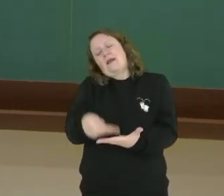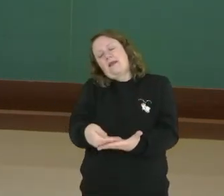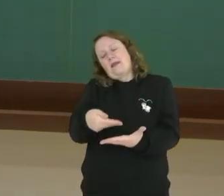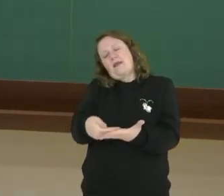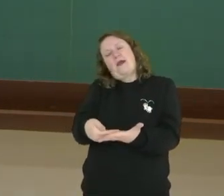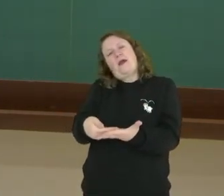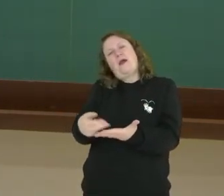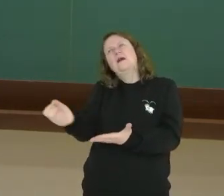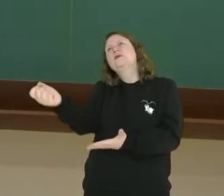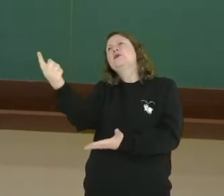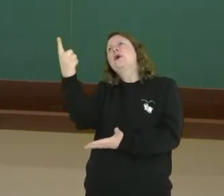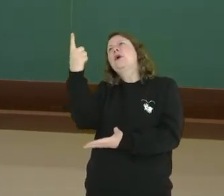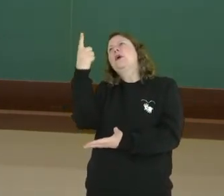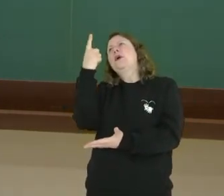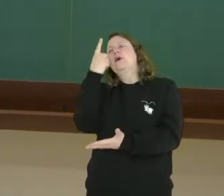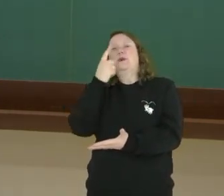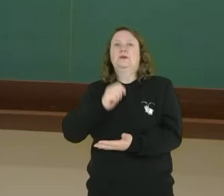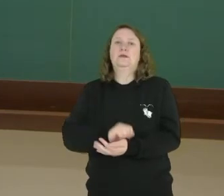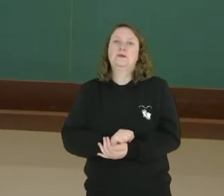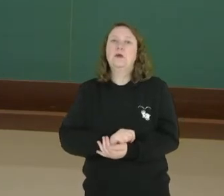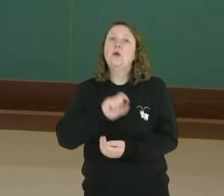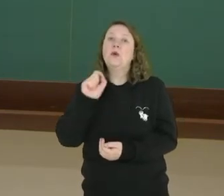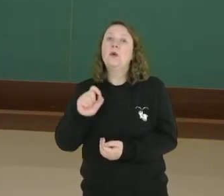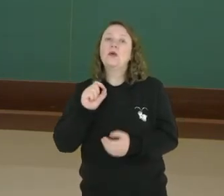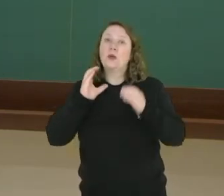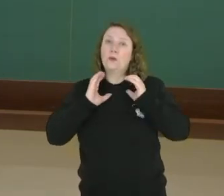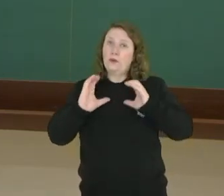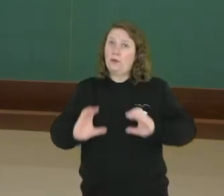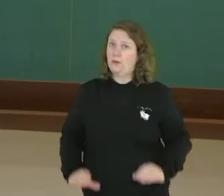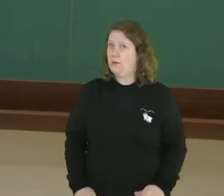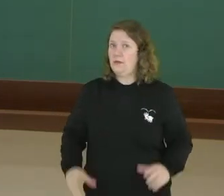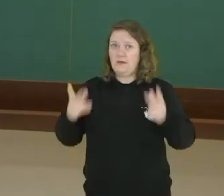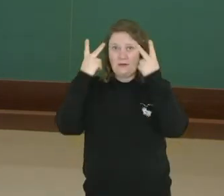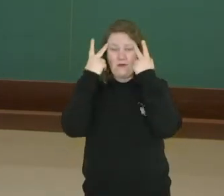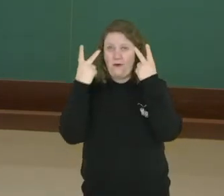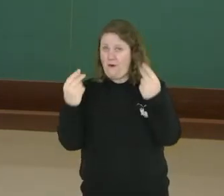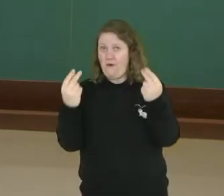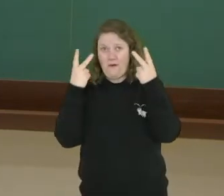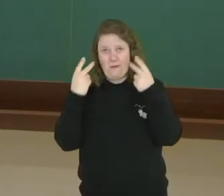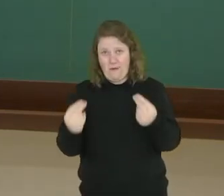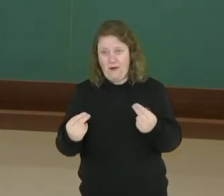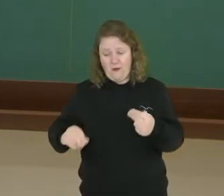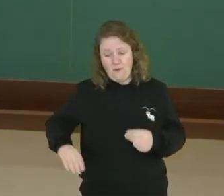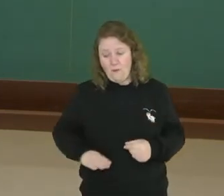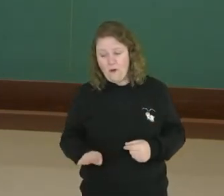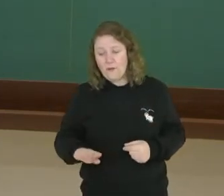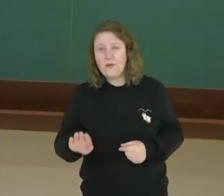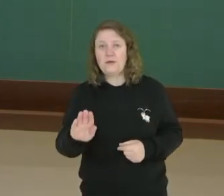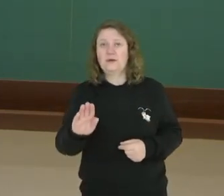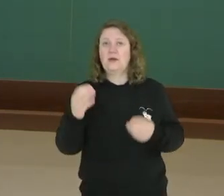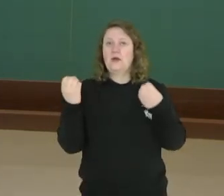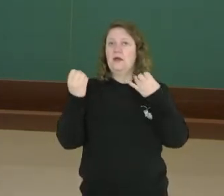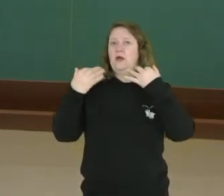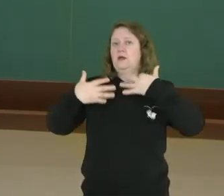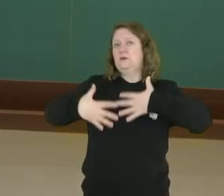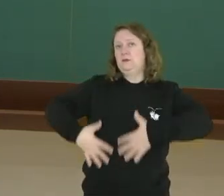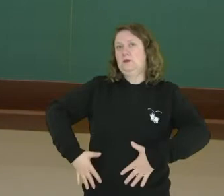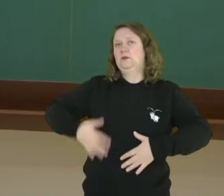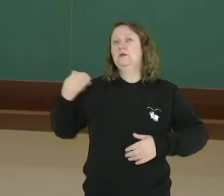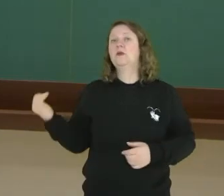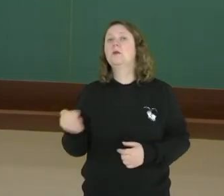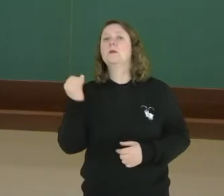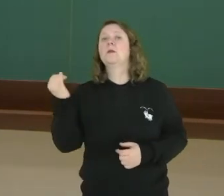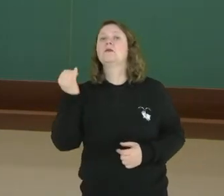resultou da observação de um comportamento comum aos lagartos. Explique a